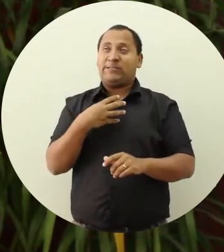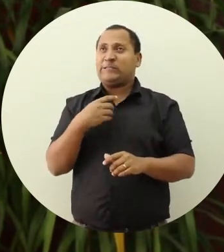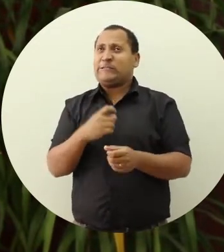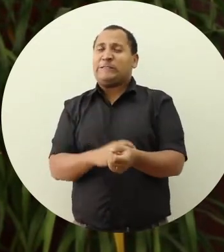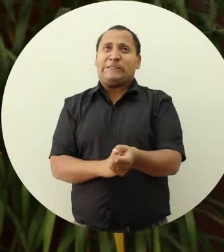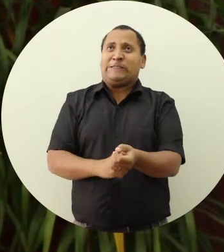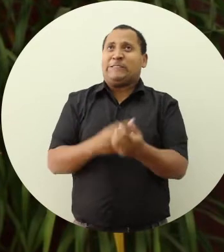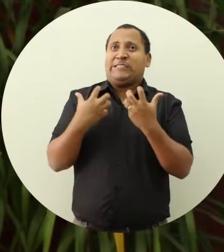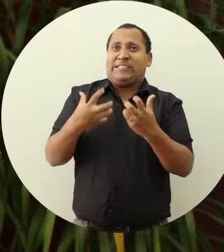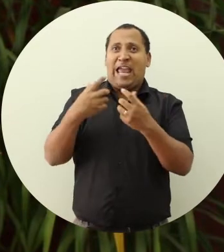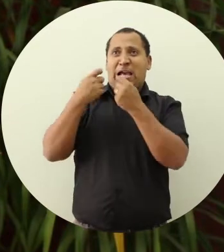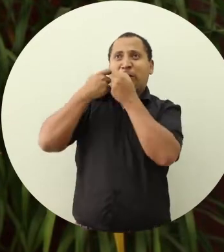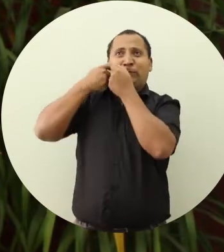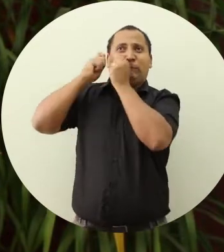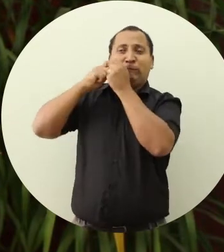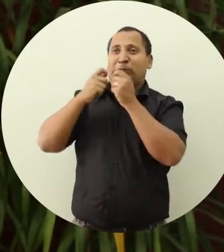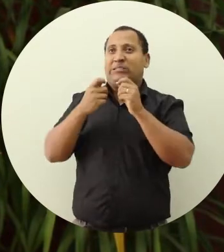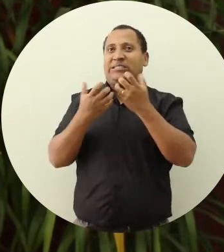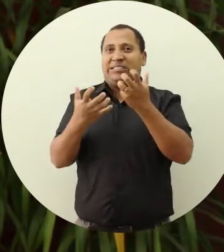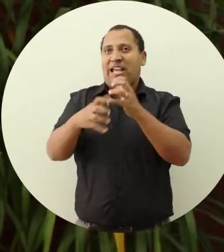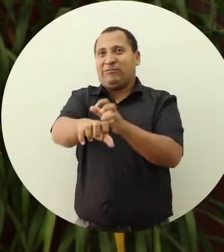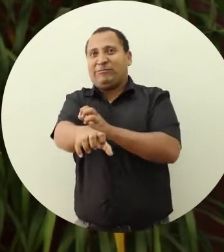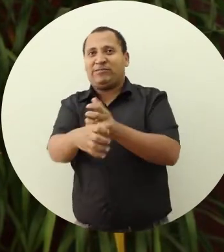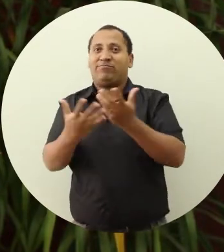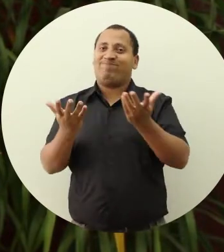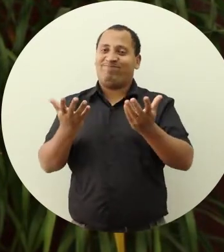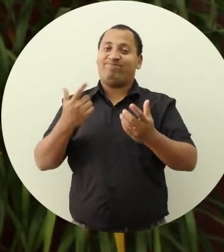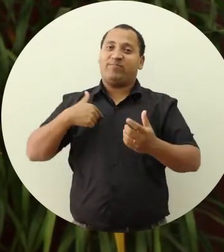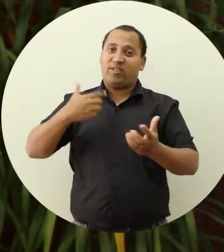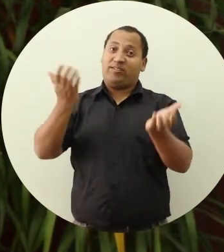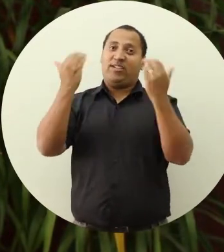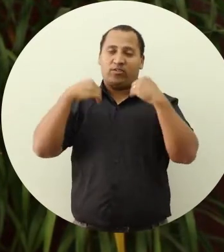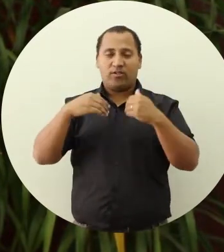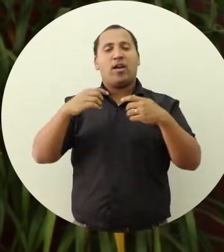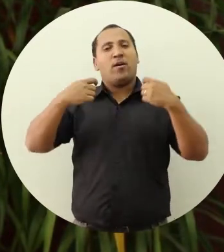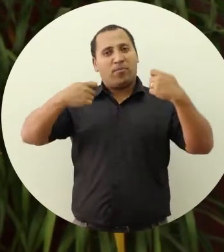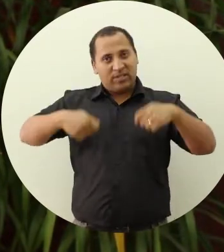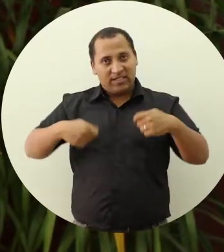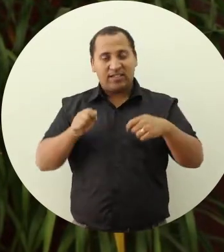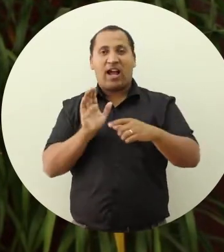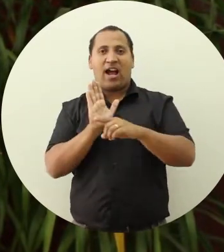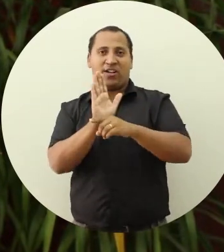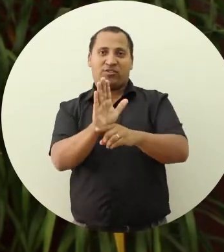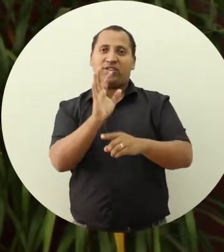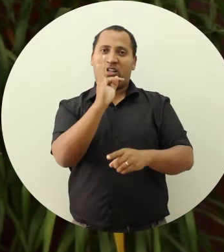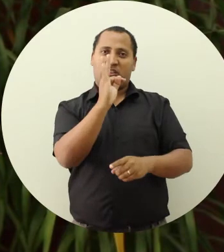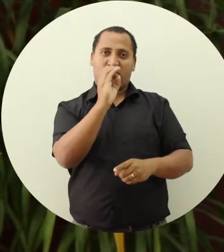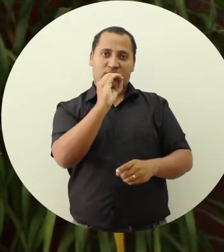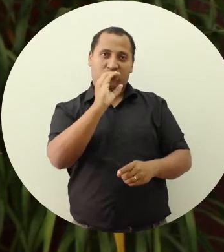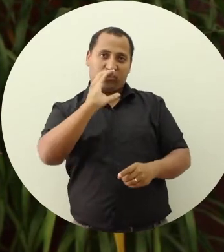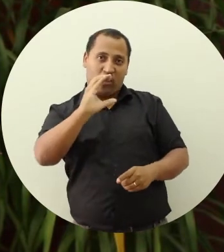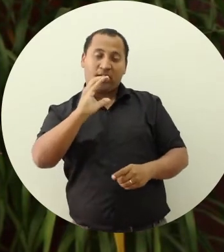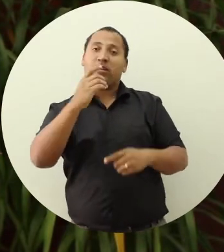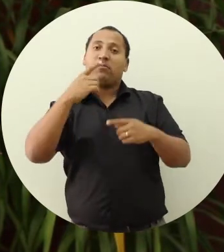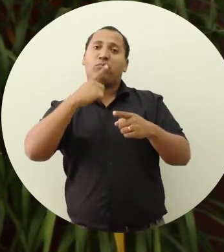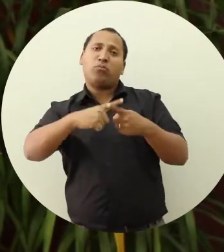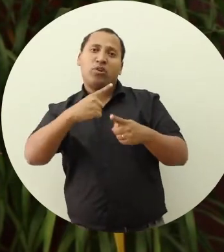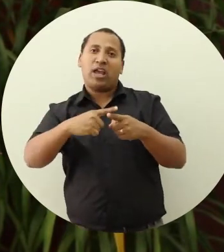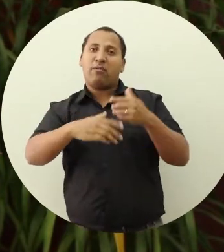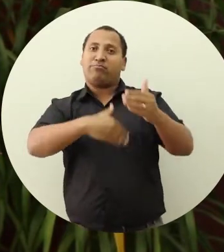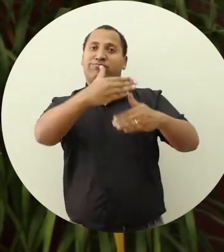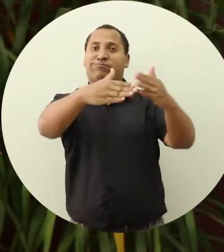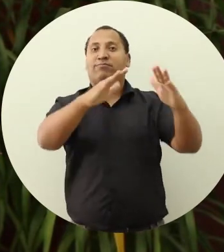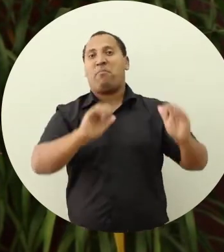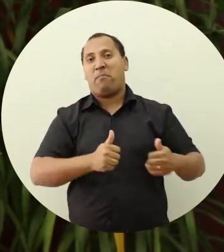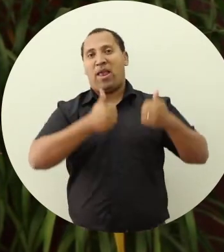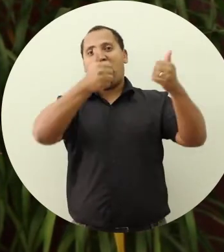né, um irresistível ato que ele não consegue se conter. Também tratar o transtorno obsessivo compulsivo para ter melhoras das